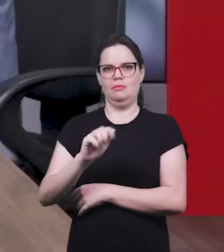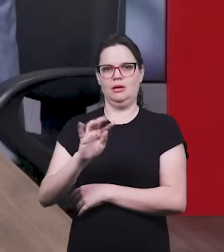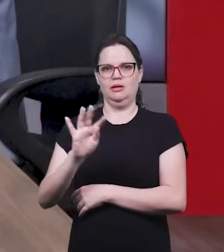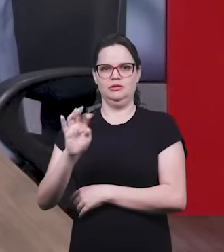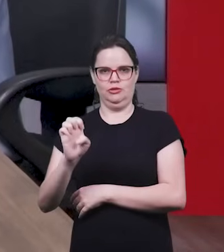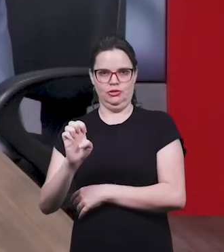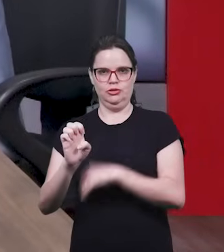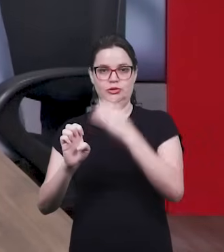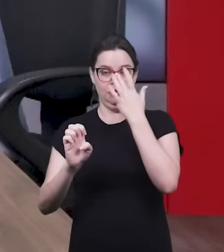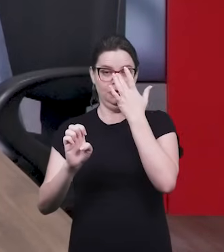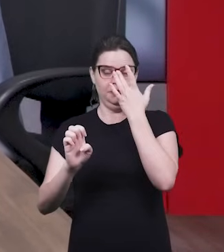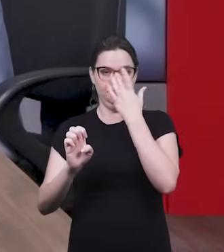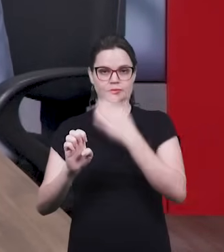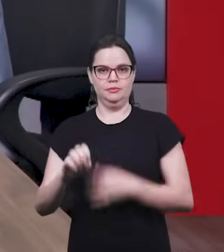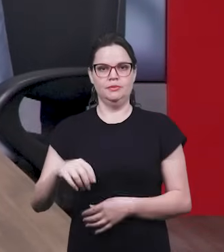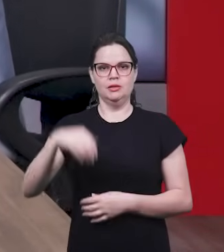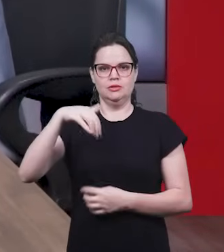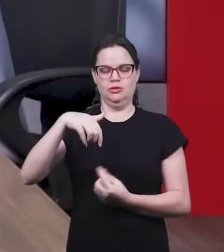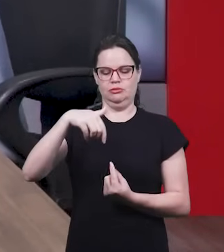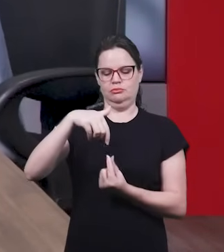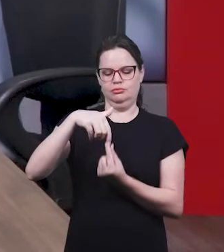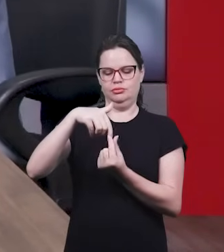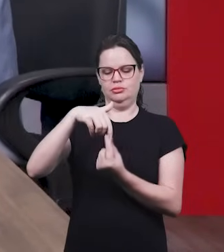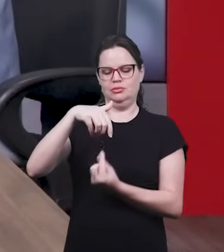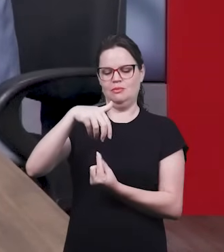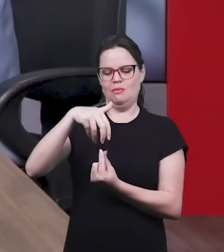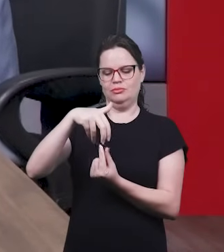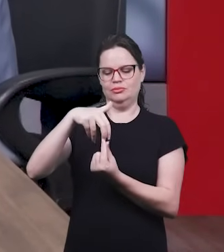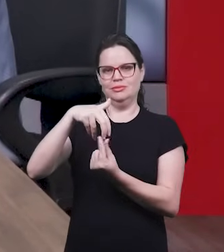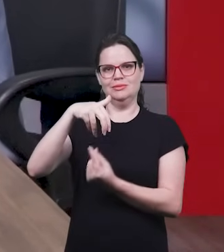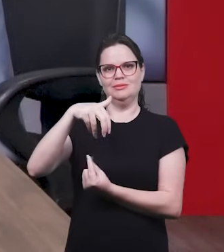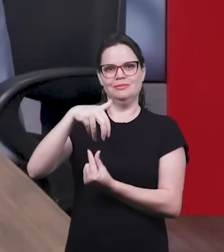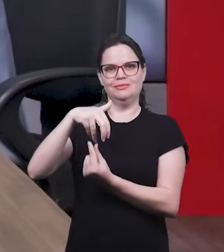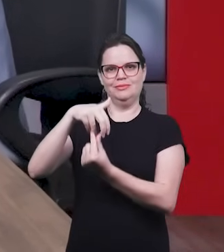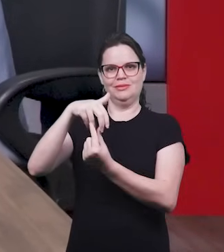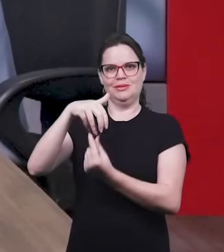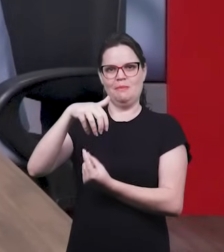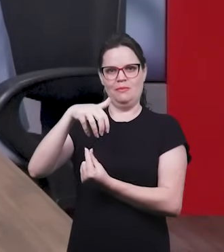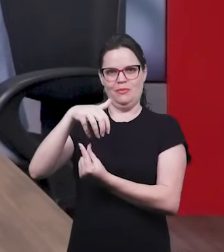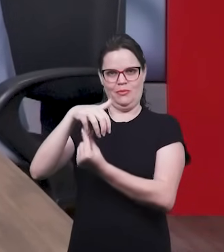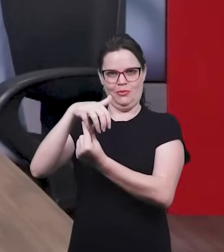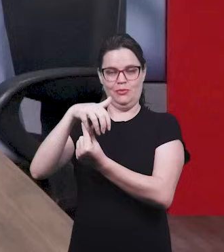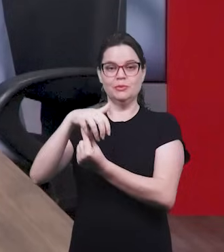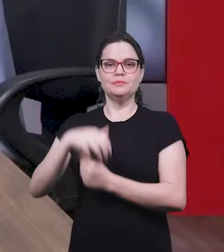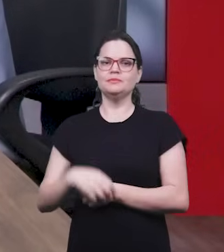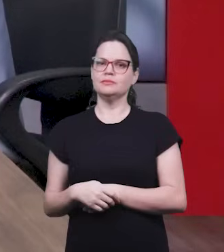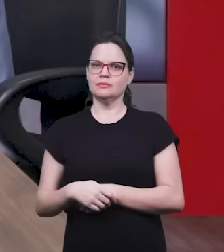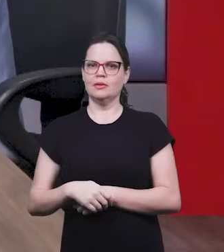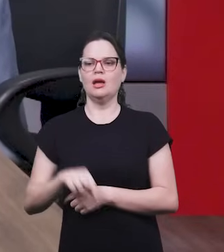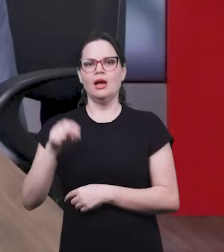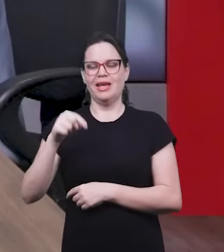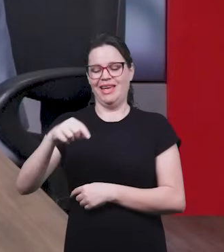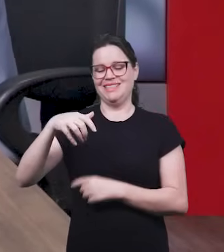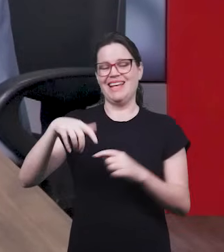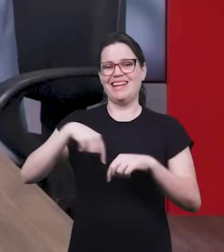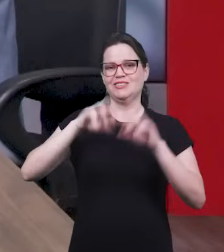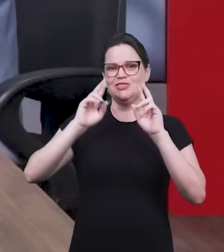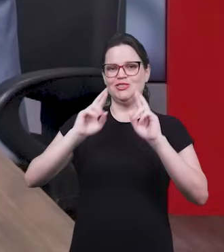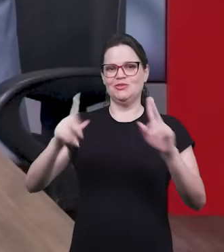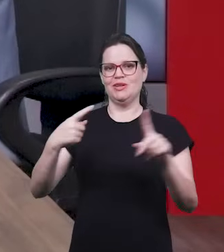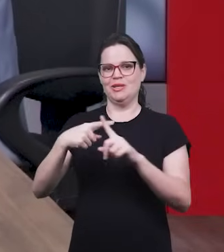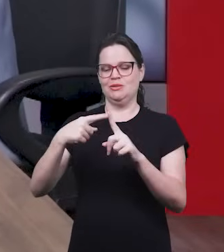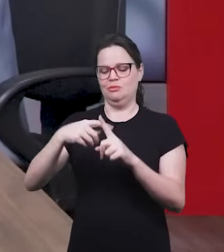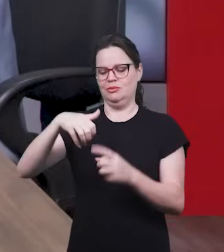tipo de implante, era justa ósseo, era um negócio traumático demais. Né? Mas ele falou assim, Gueiros, olha